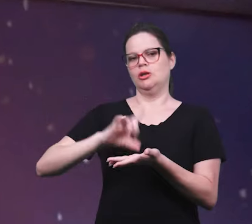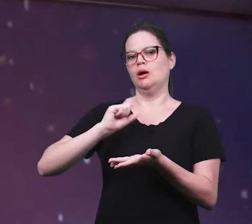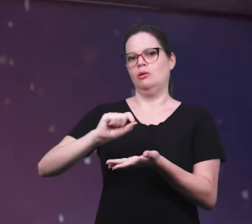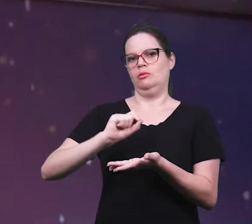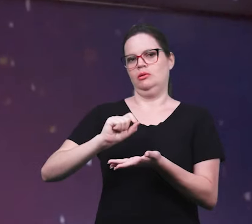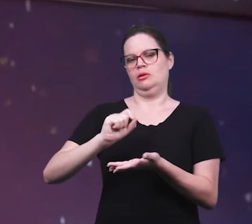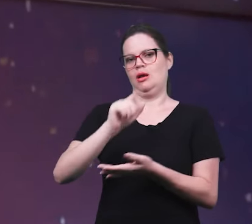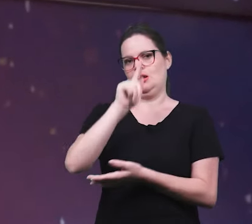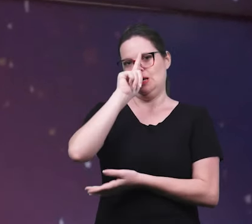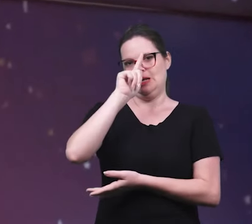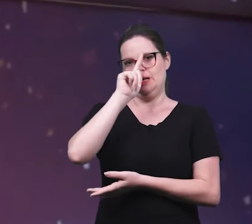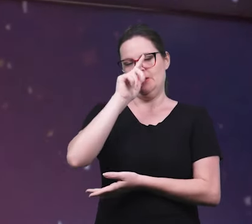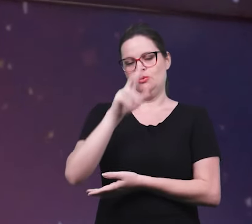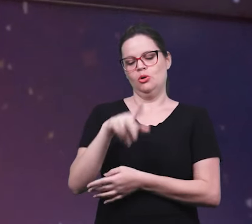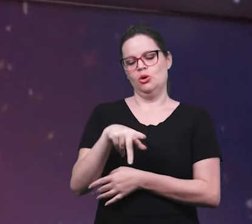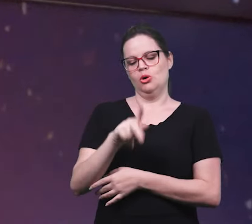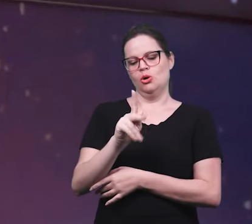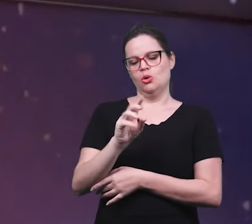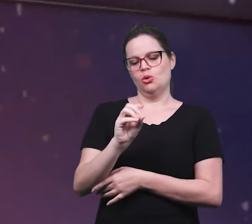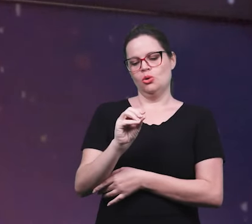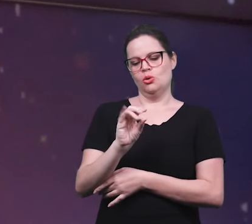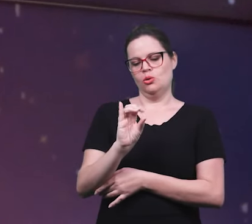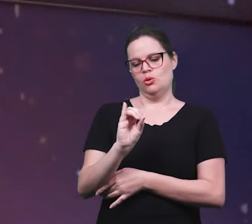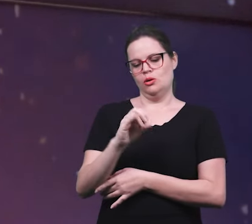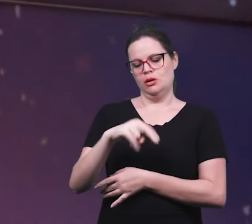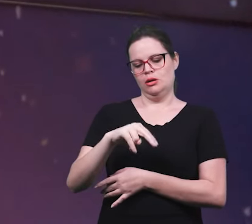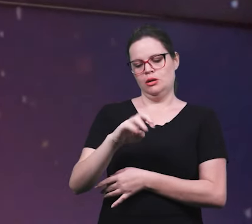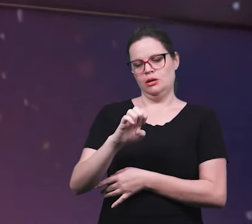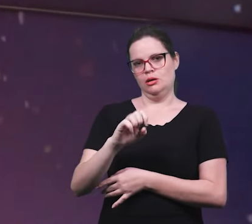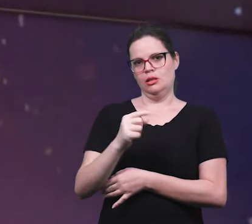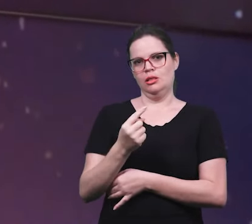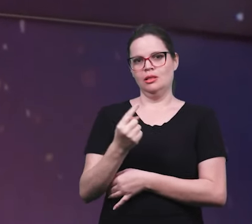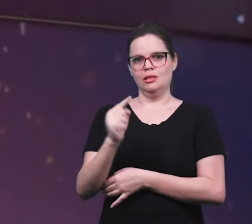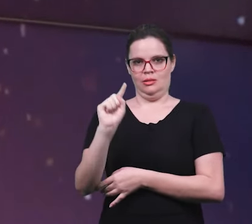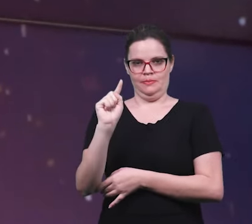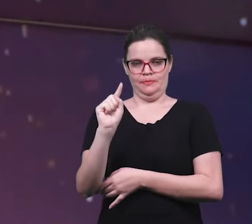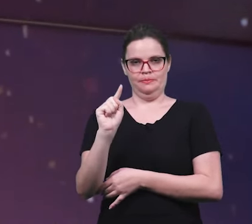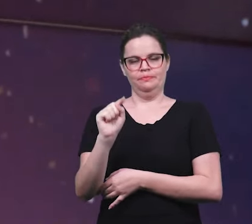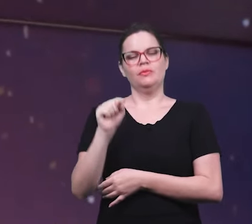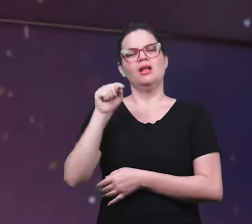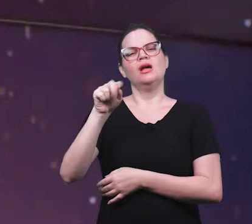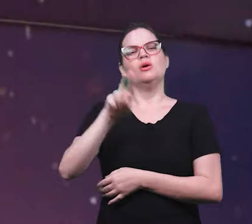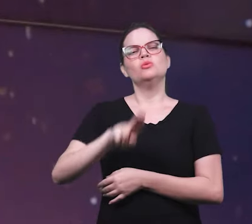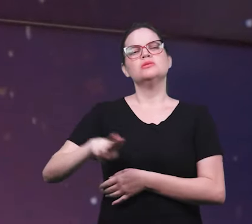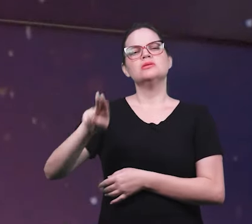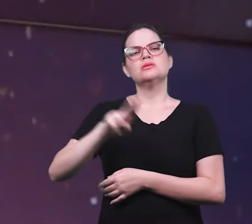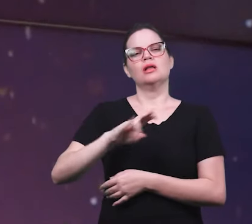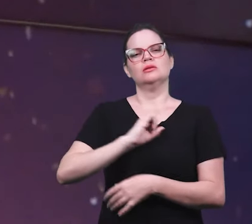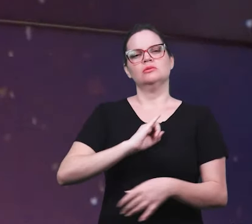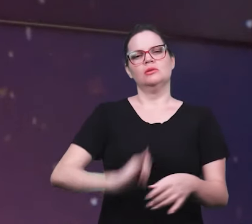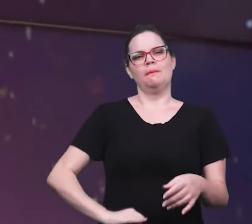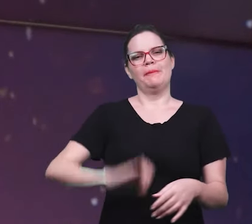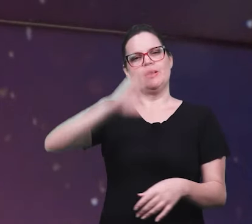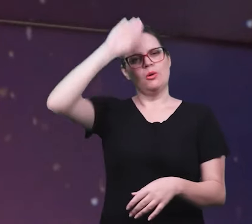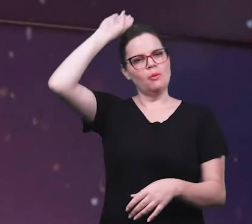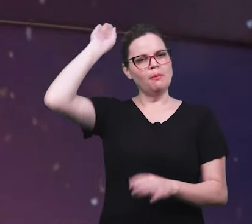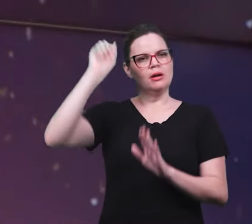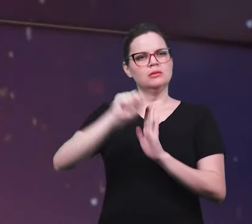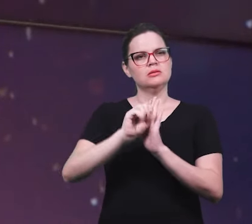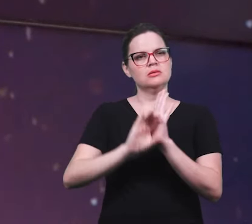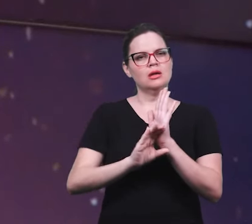koiné, que era uma língua amplamente utilizada ali no Império Romano, século I, século II,